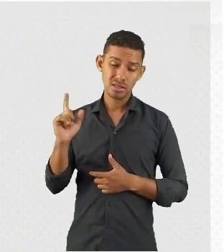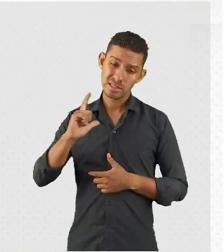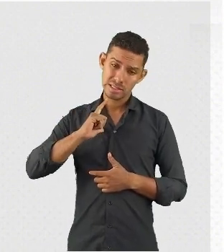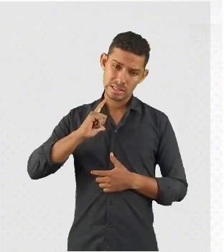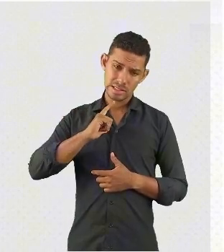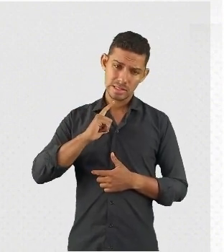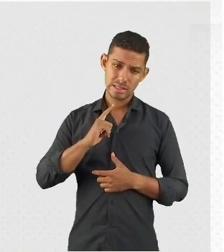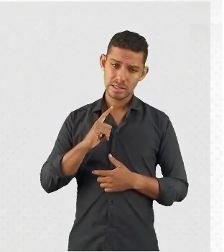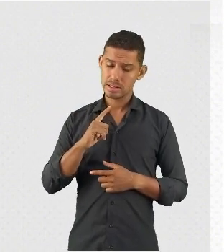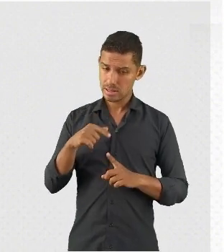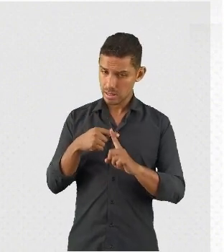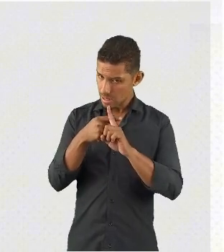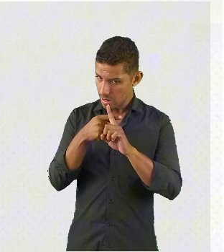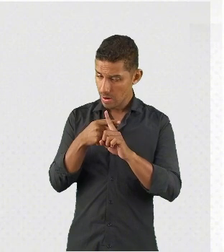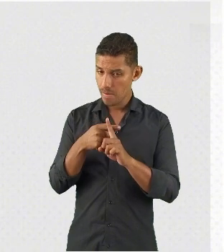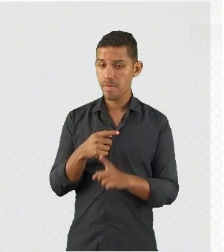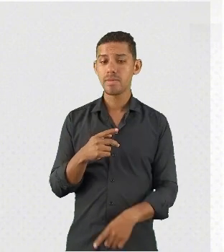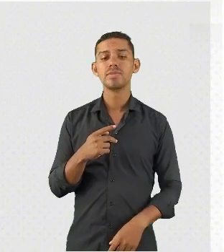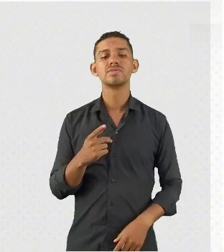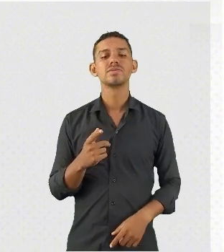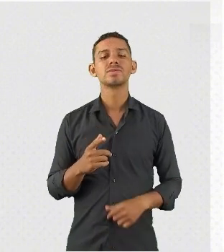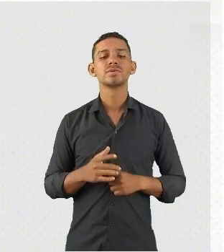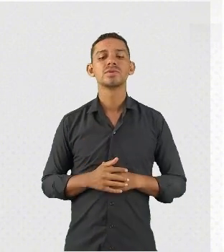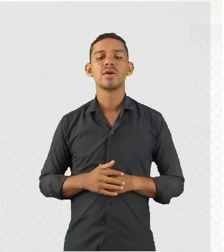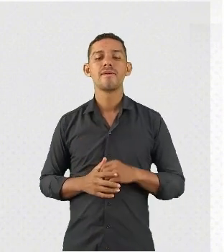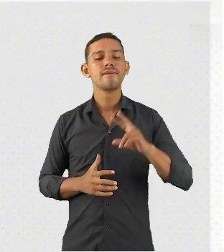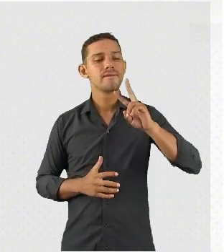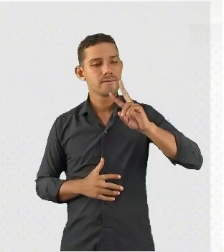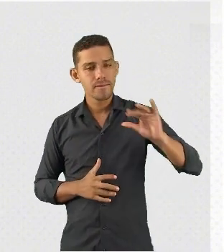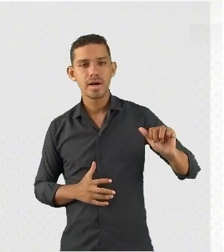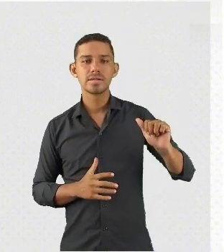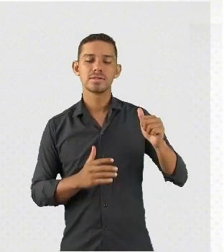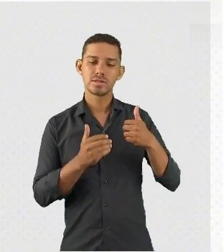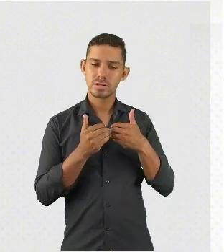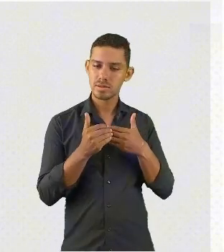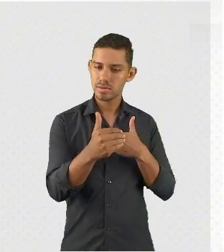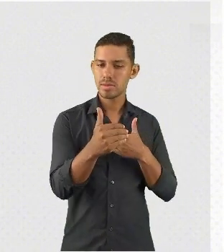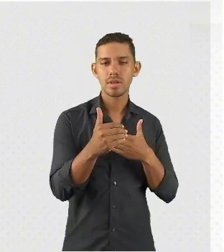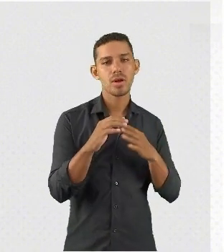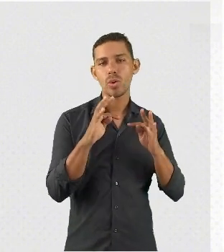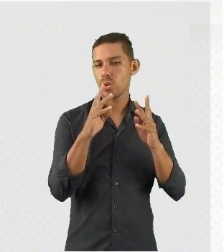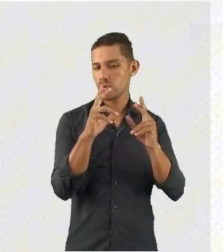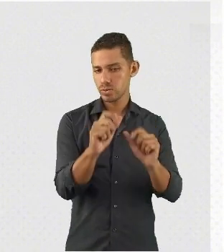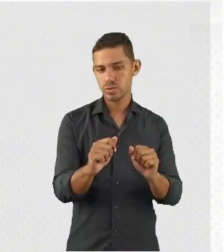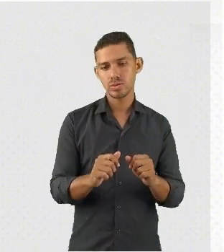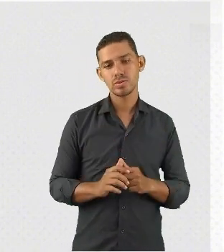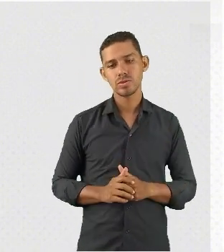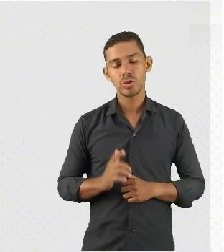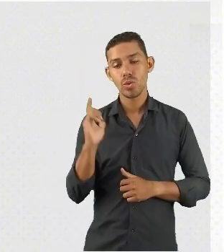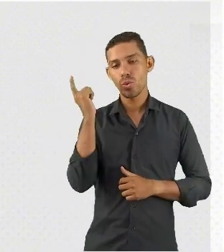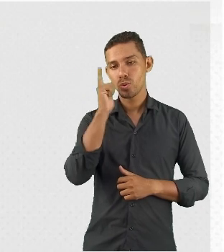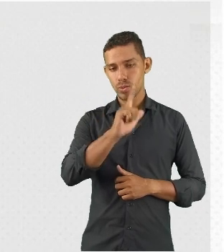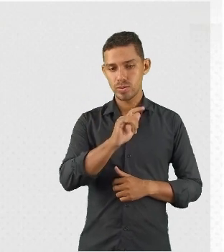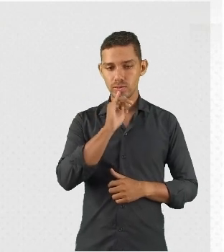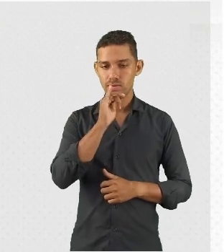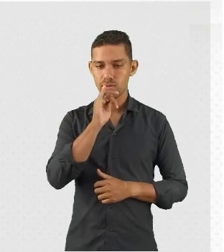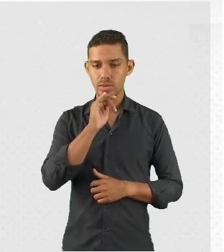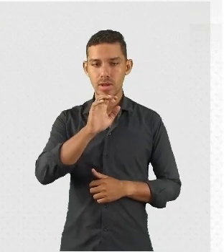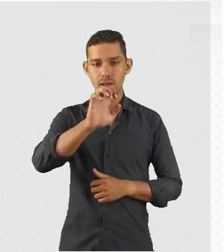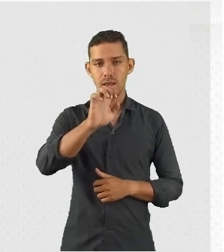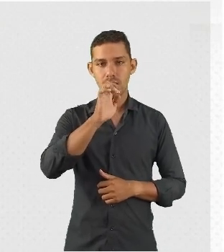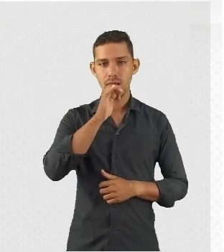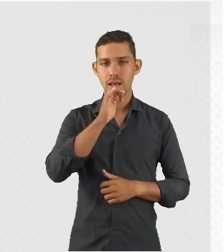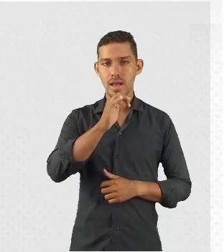que estavam a mais, vão se espalhar pelo corpo todo. E aqui eu consegui eletrizar o